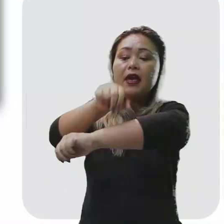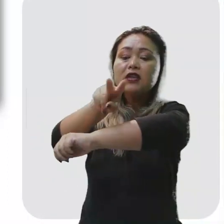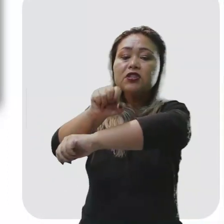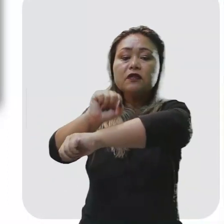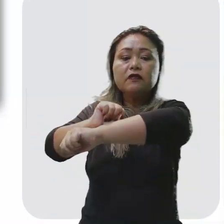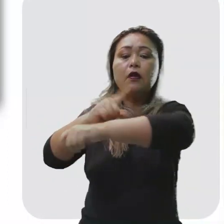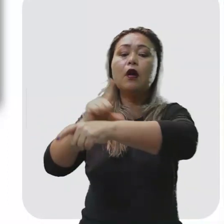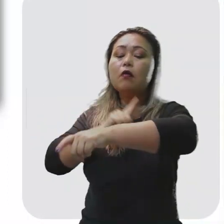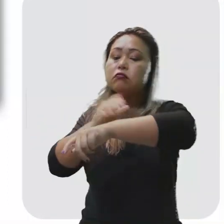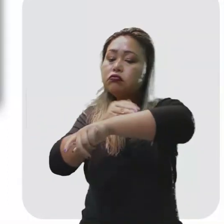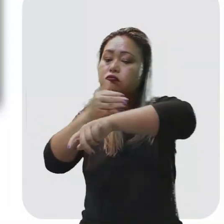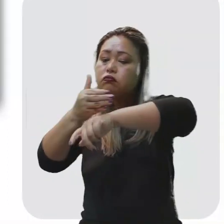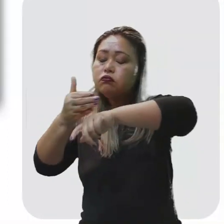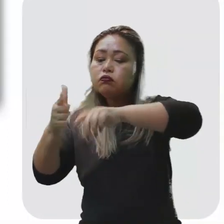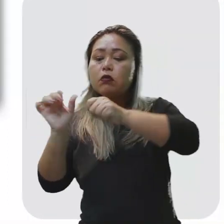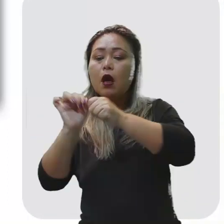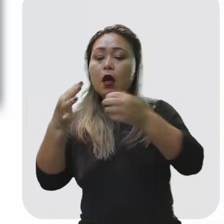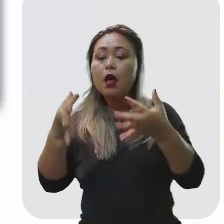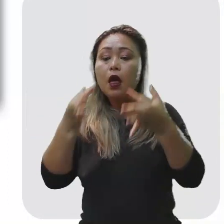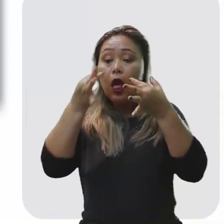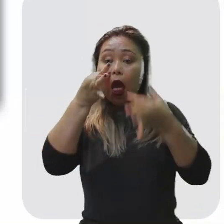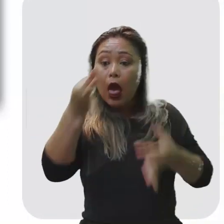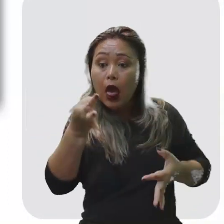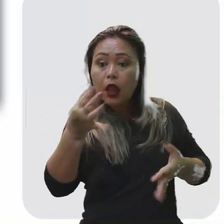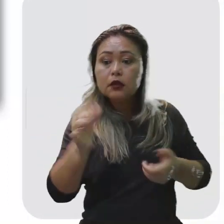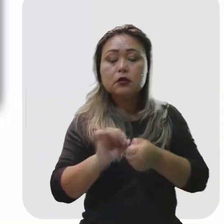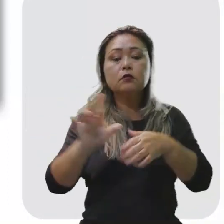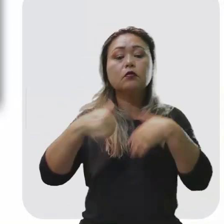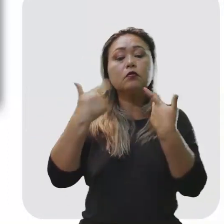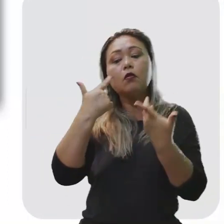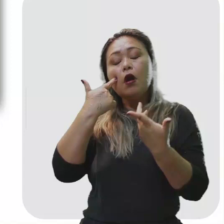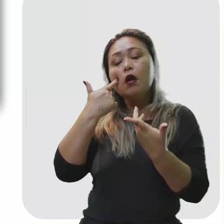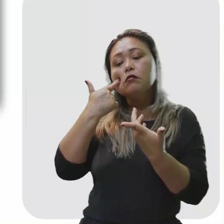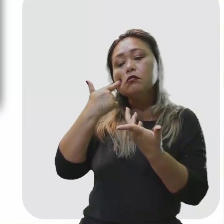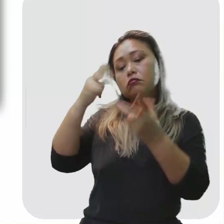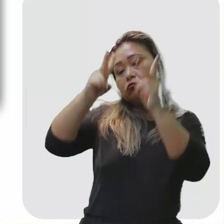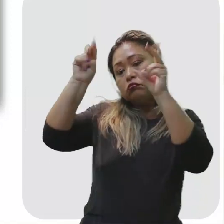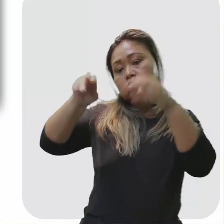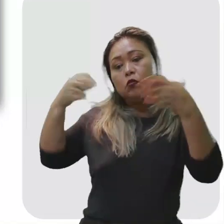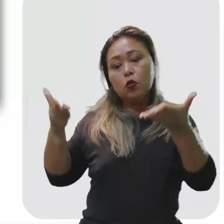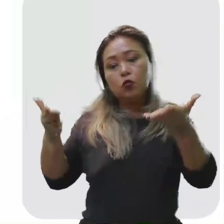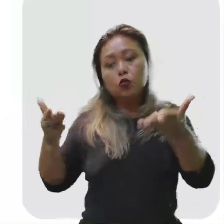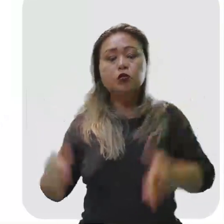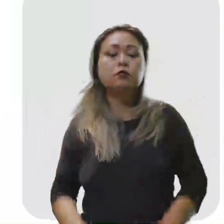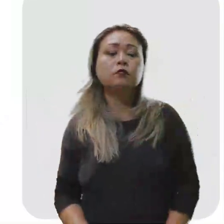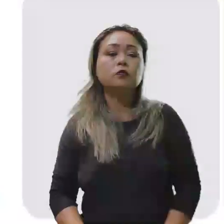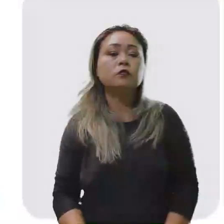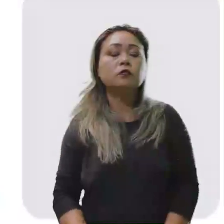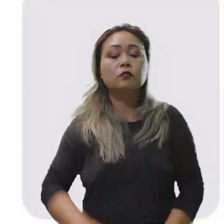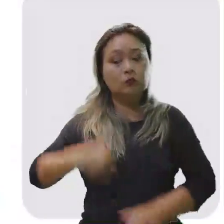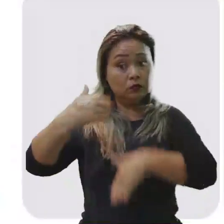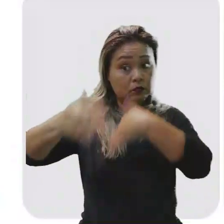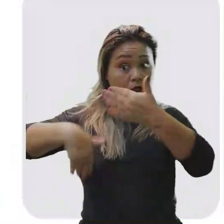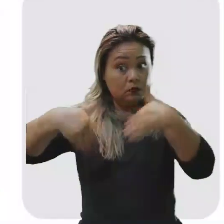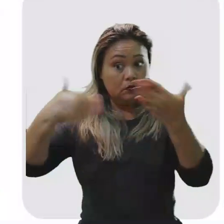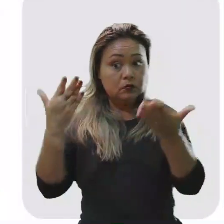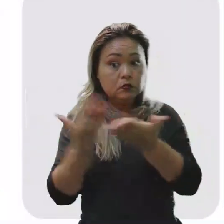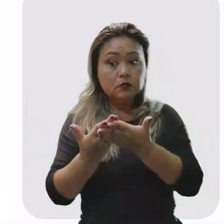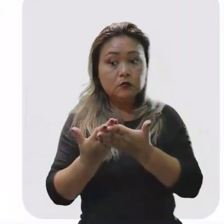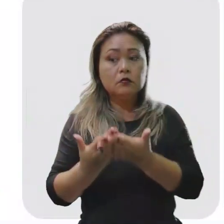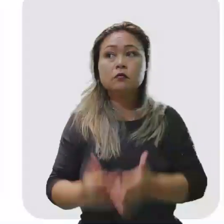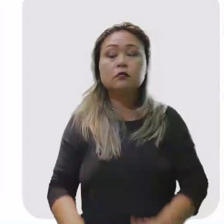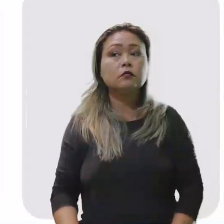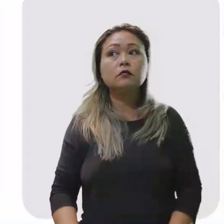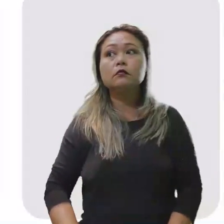do Renascimento ao Realismo. Então esses são os tópicos que nós iremos abordar durante a nossa aula de hoje.